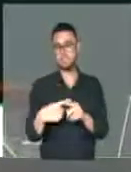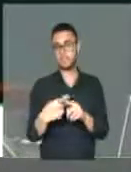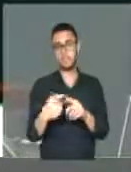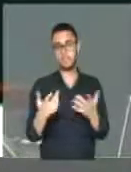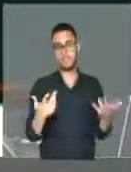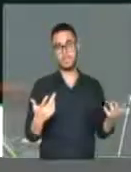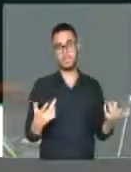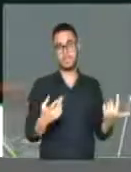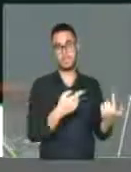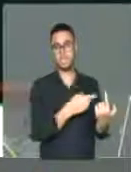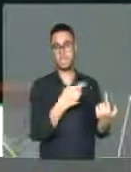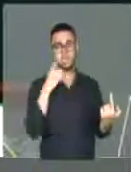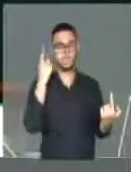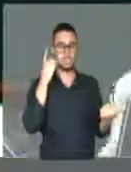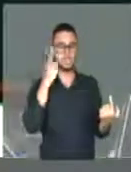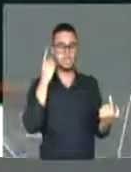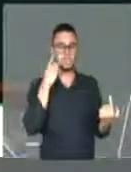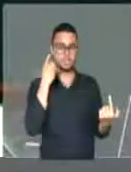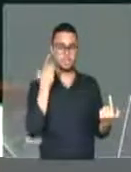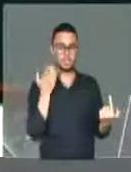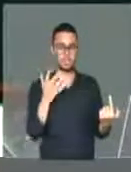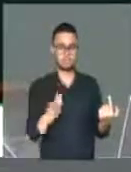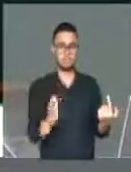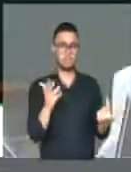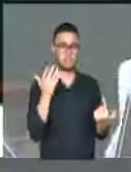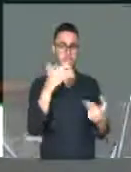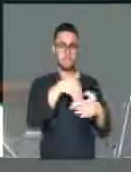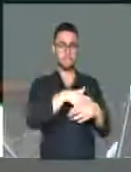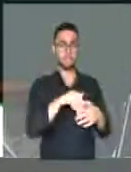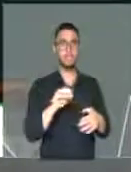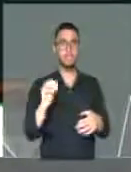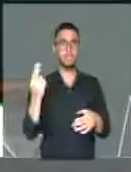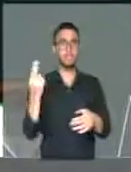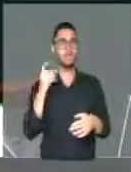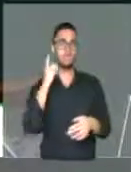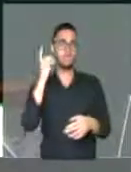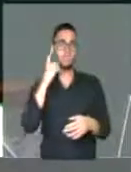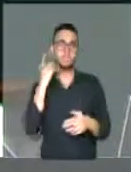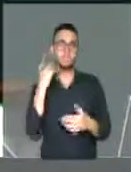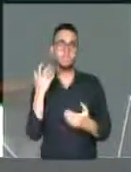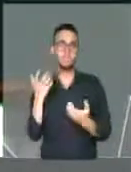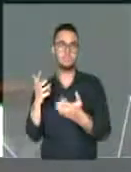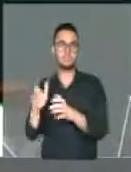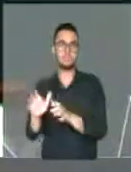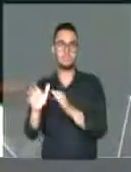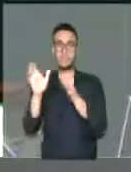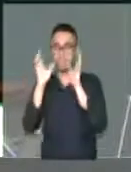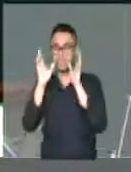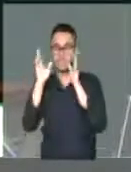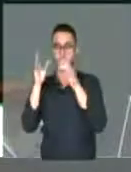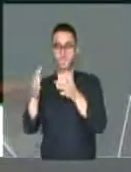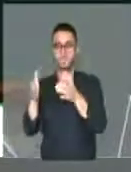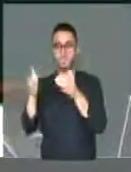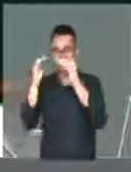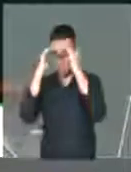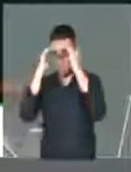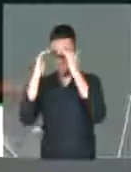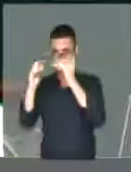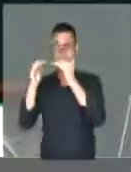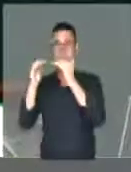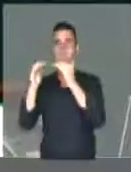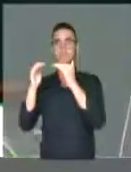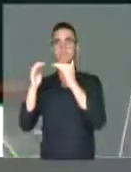ou o deputado não queria votar ou o deputado não estava seguindo a direção